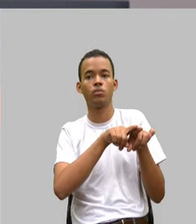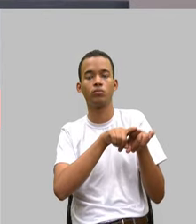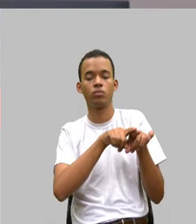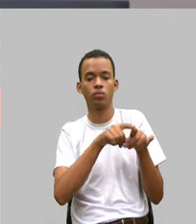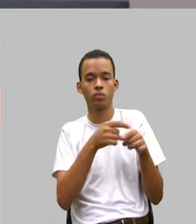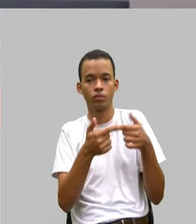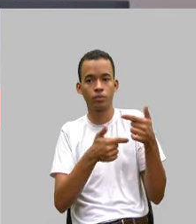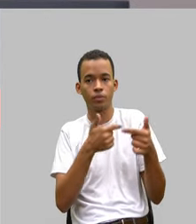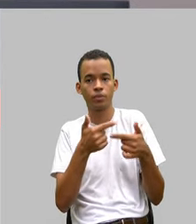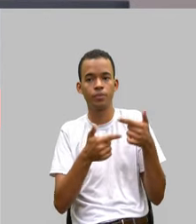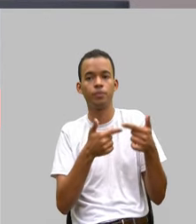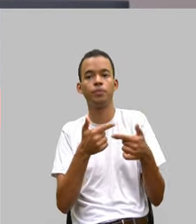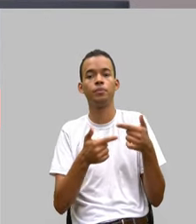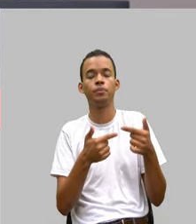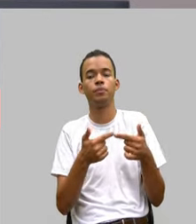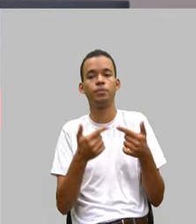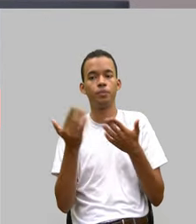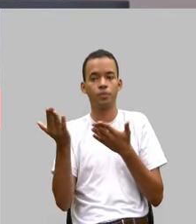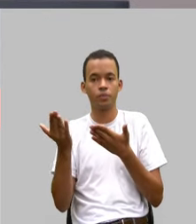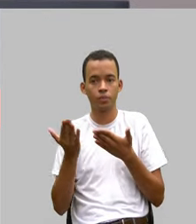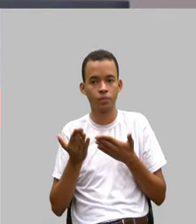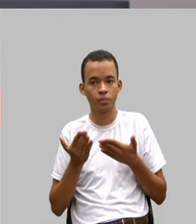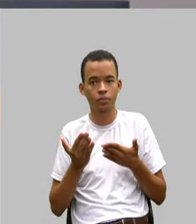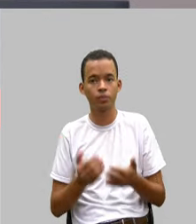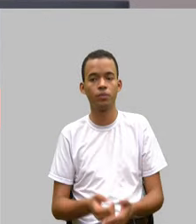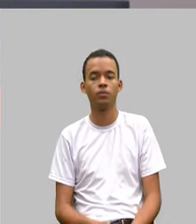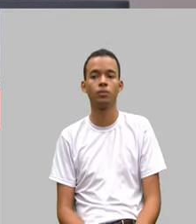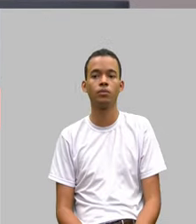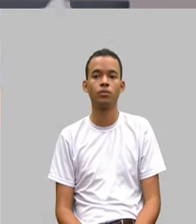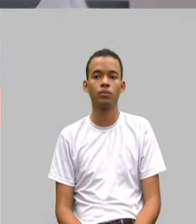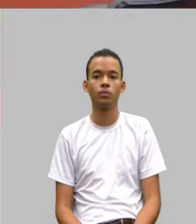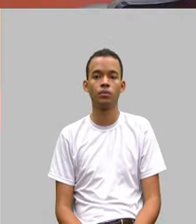das saudações pessoais por favor senhora